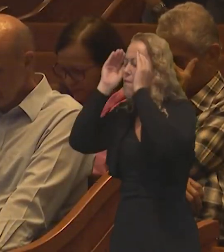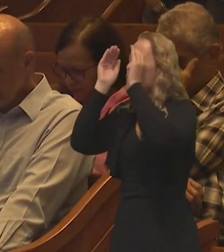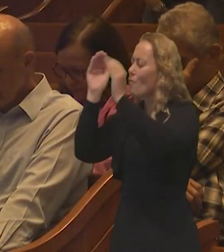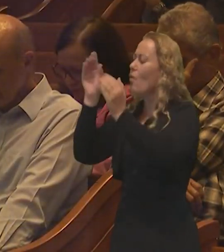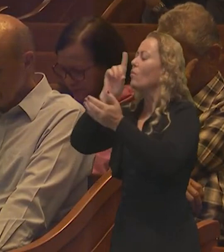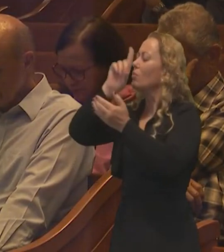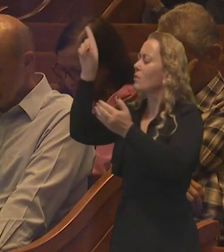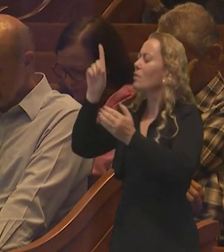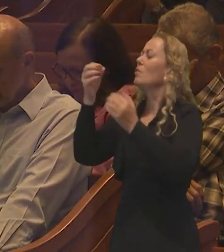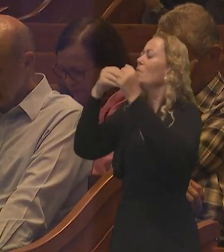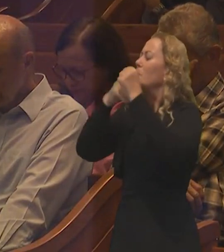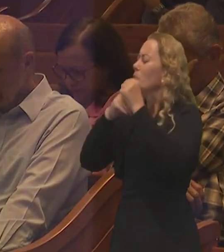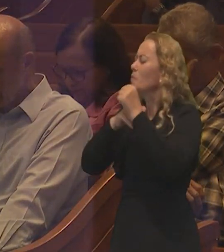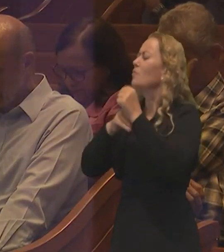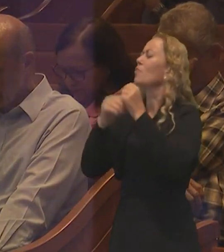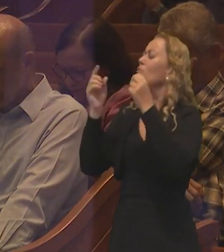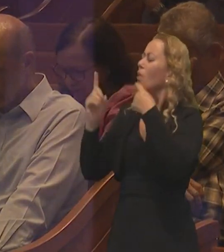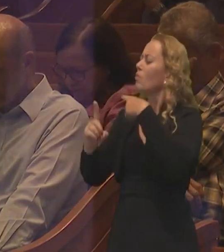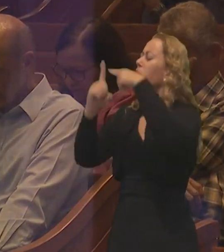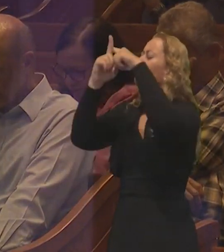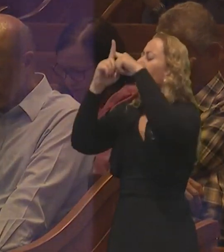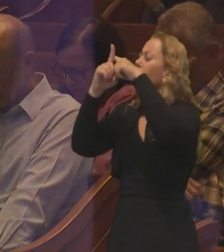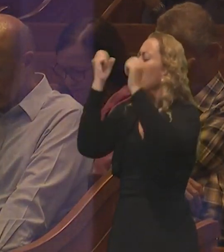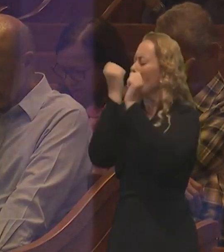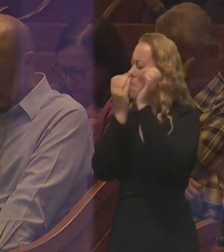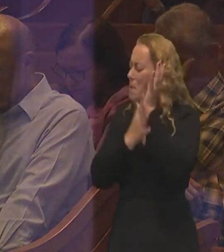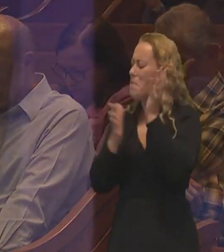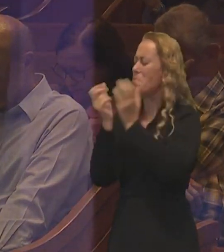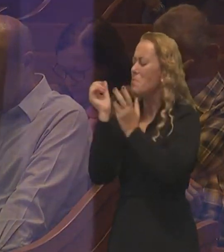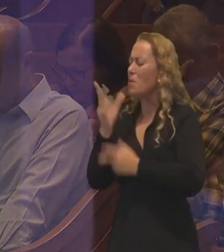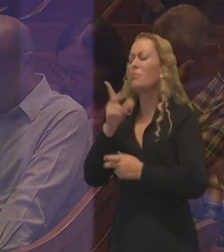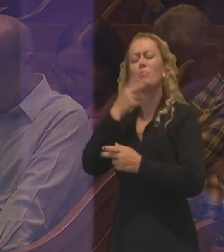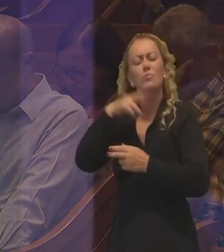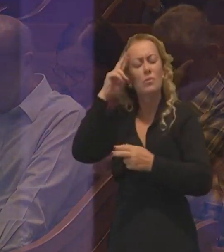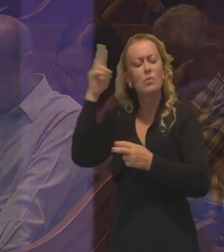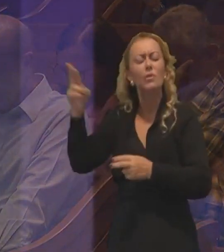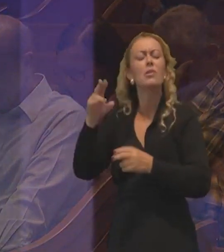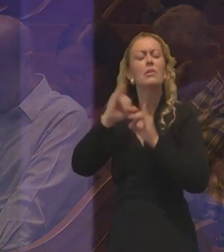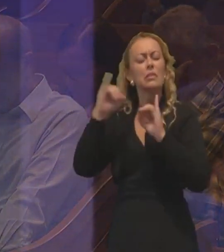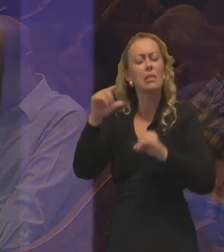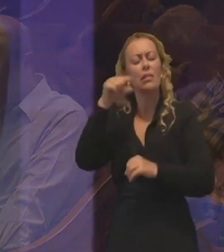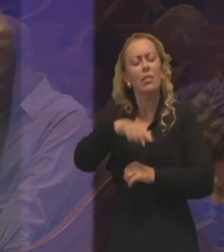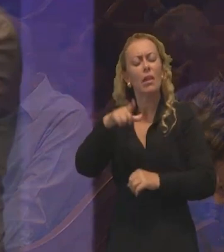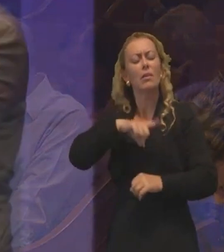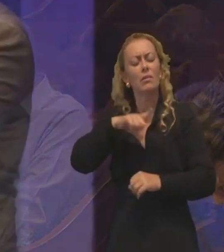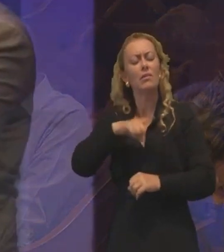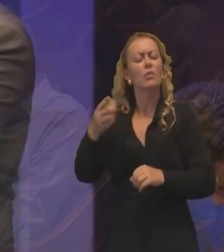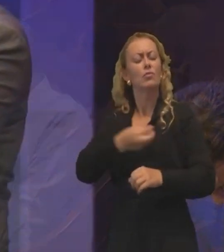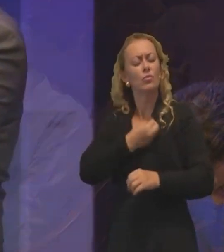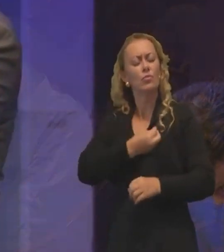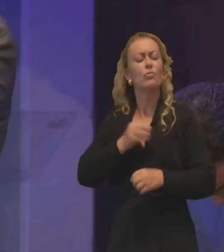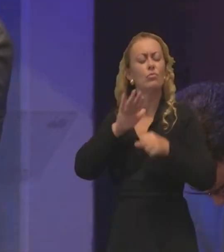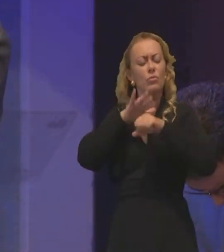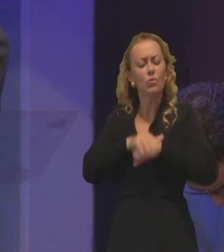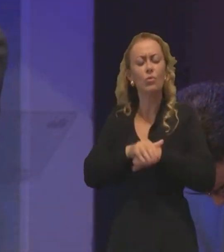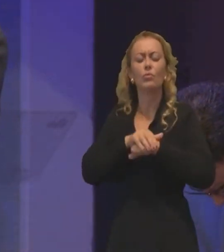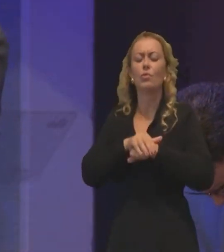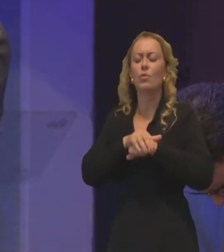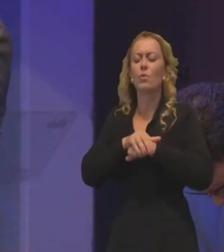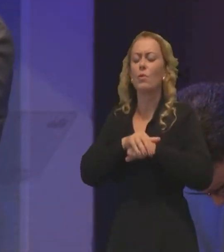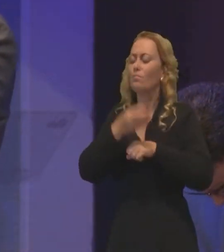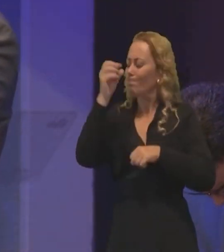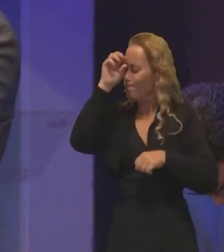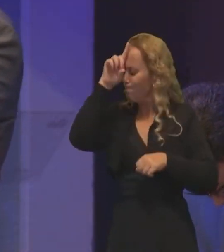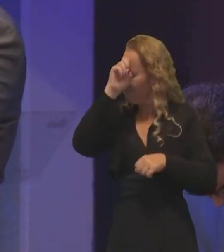protegidos, escondidos na cruz do Senhor, Pai. Ó Deus, se porventura alguém aqui nesta noite que está passando uma situação tão difícil quanto a